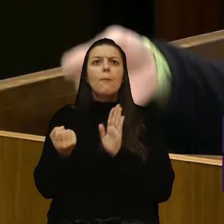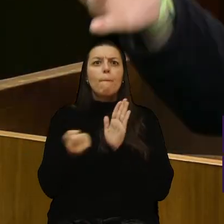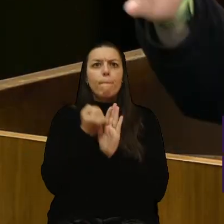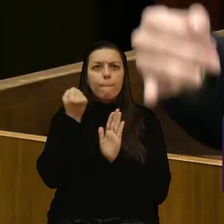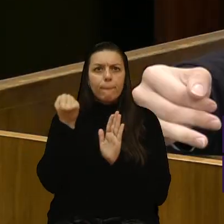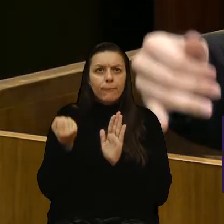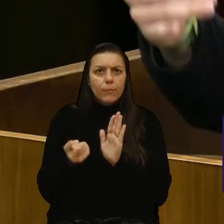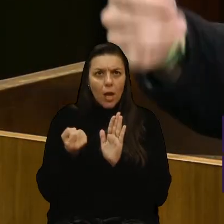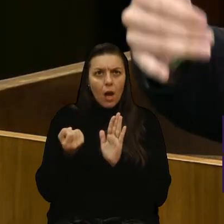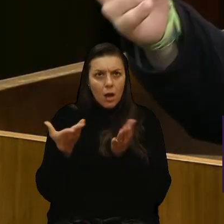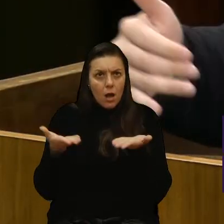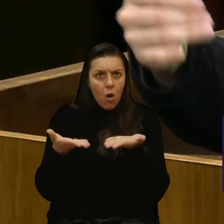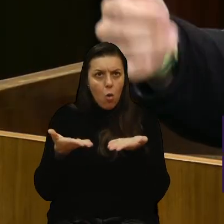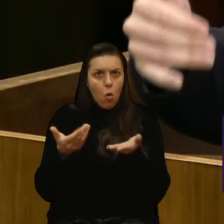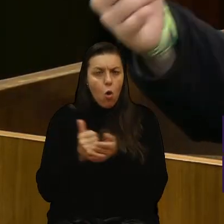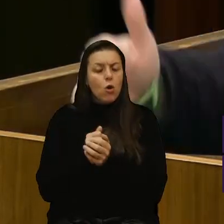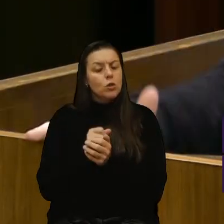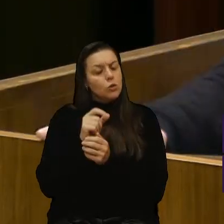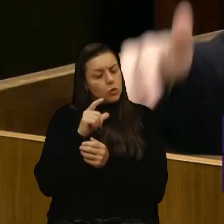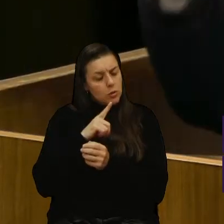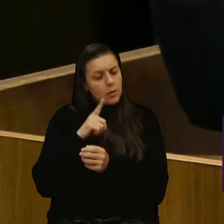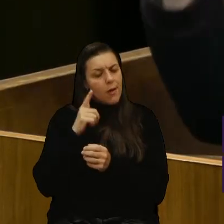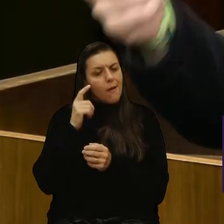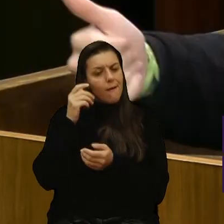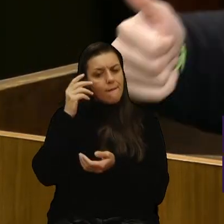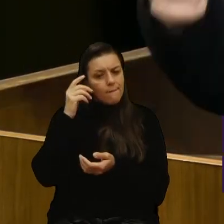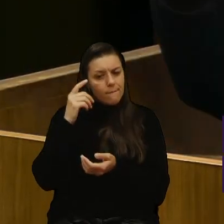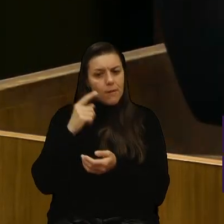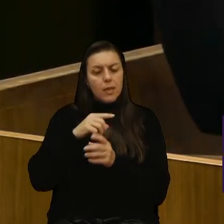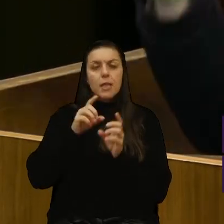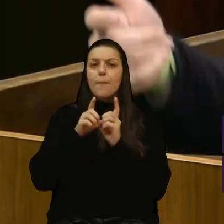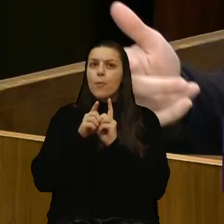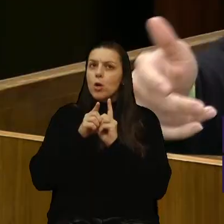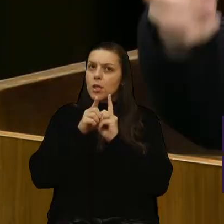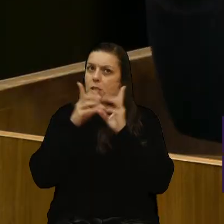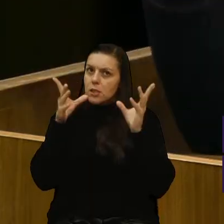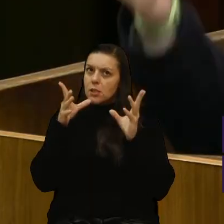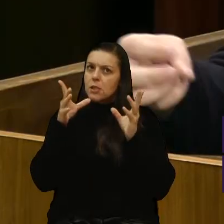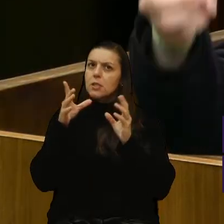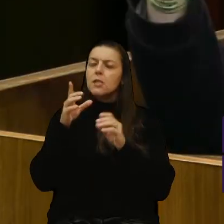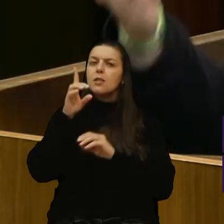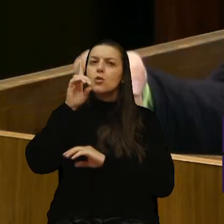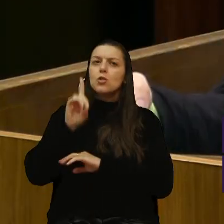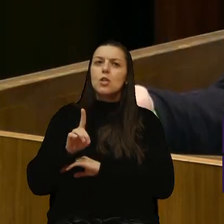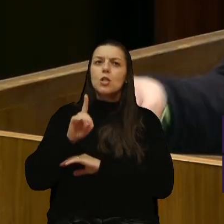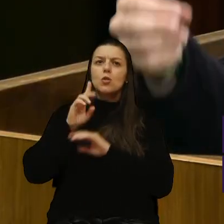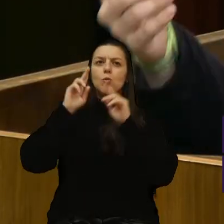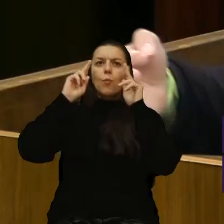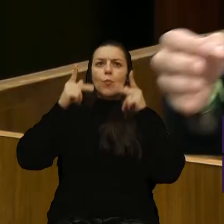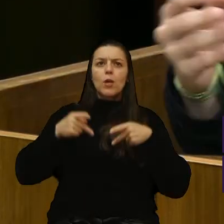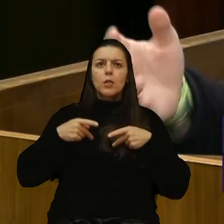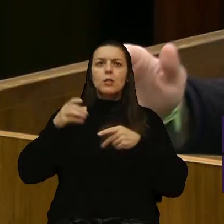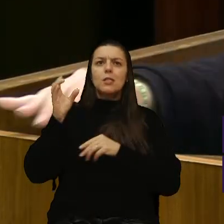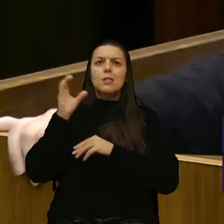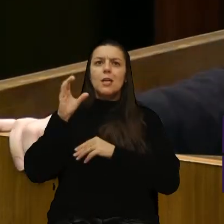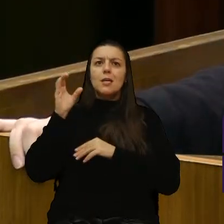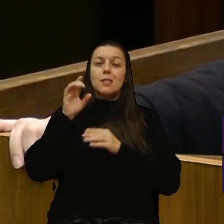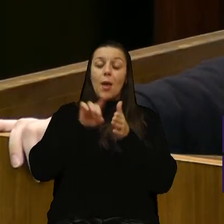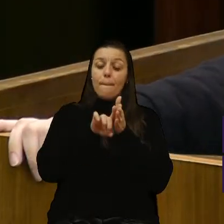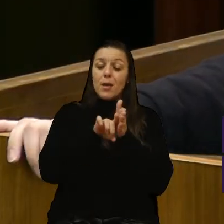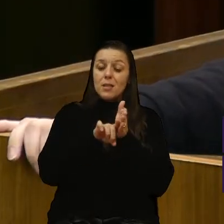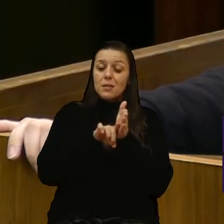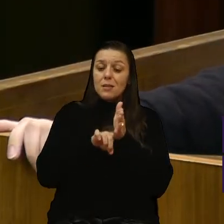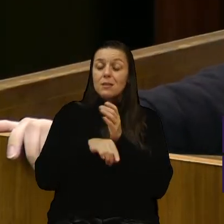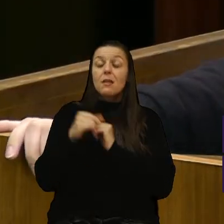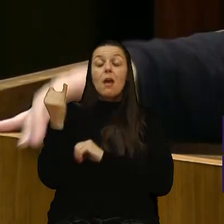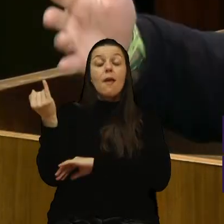de algo que, nesse momento, precisa ser cada vez mais reafirmado, que é a democracia, os direitos humanos, a ciência, a pesquisa e aquilo que mais importa para que a